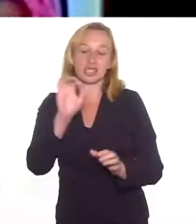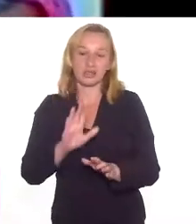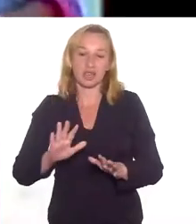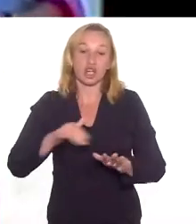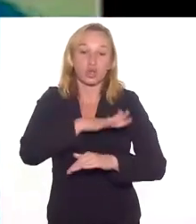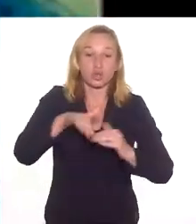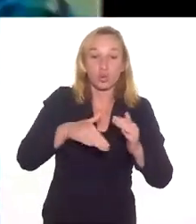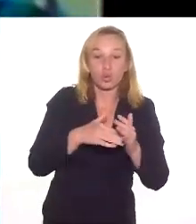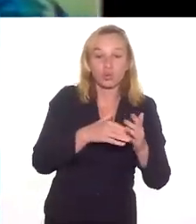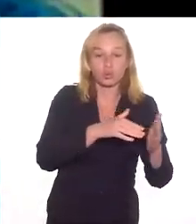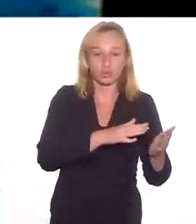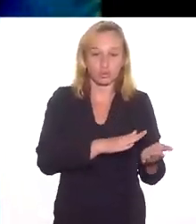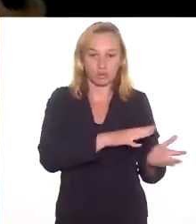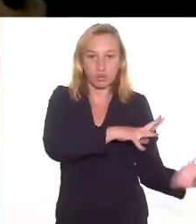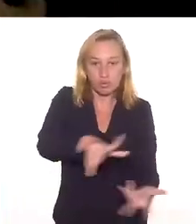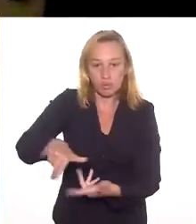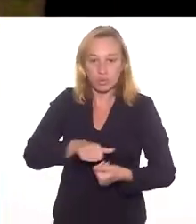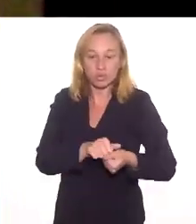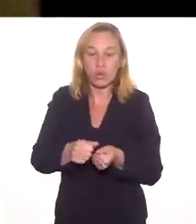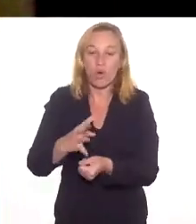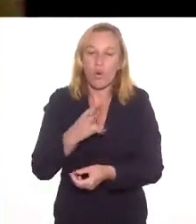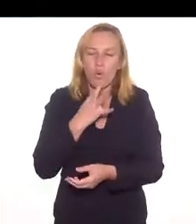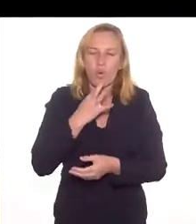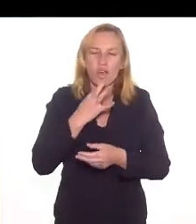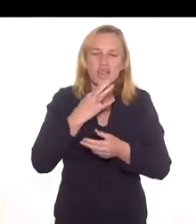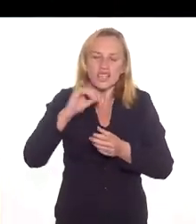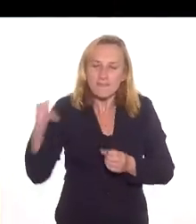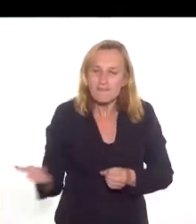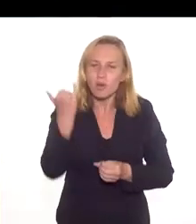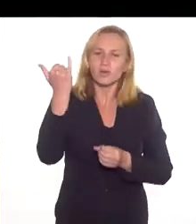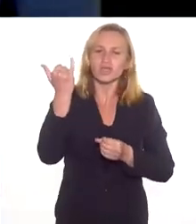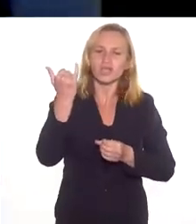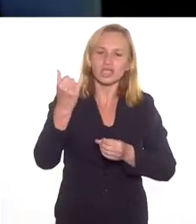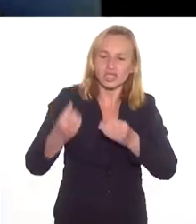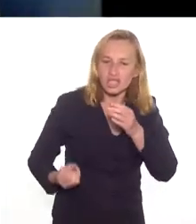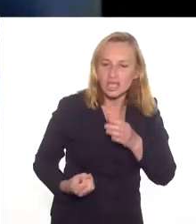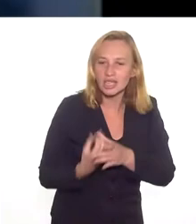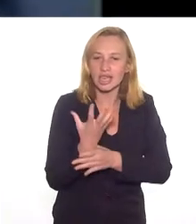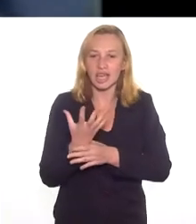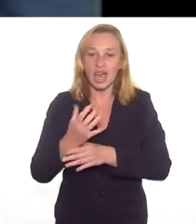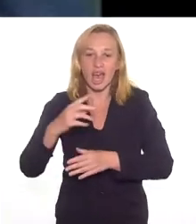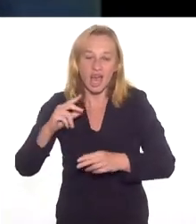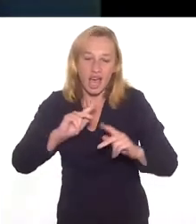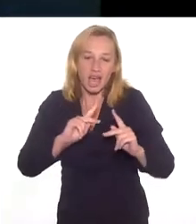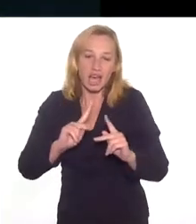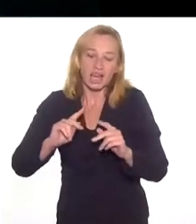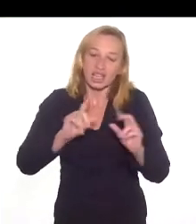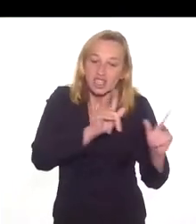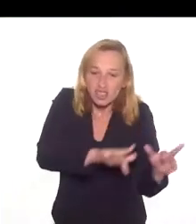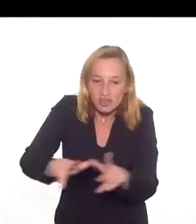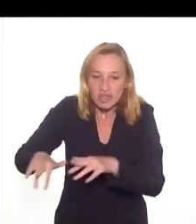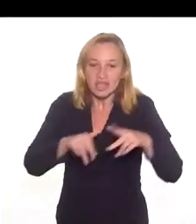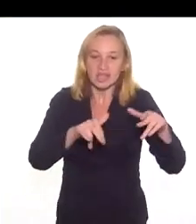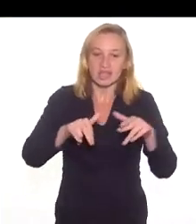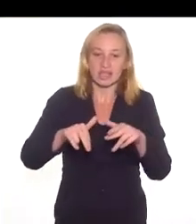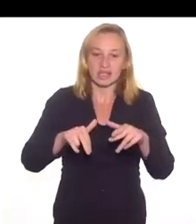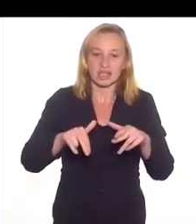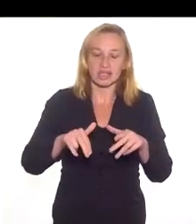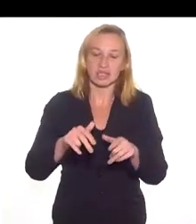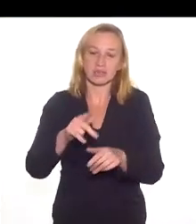todo o mundo. Um mundo que começa a reconhecer a importância de se construir a unidade a partir da